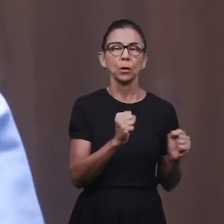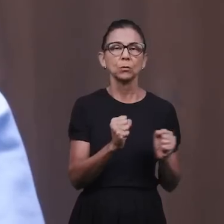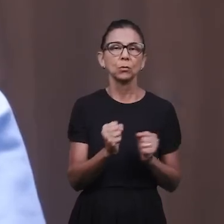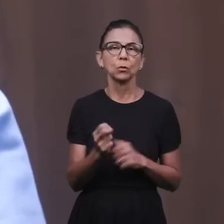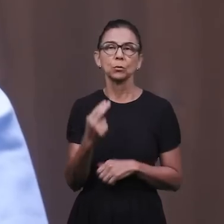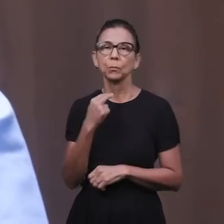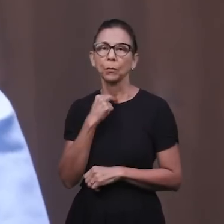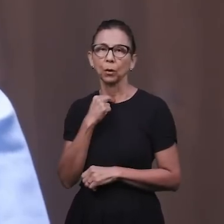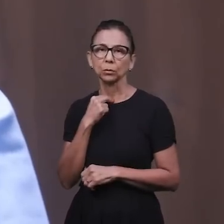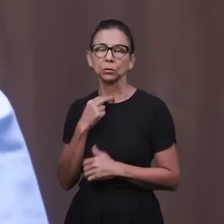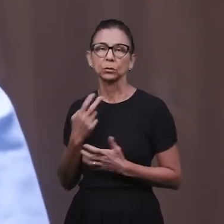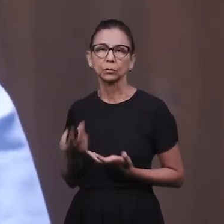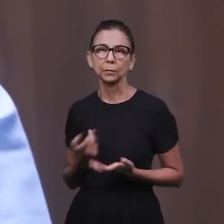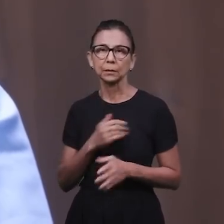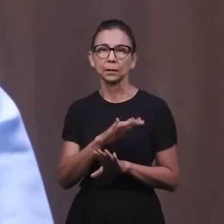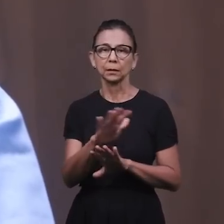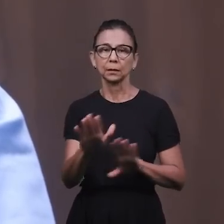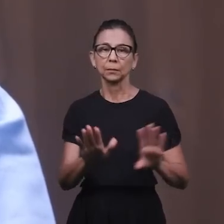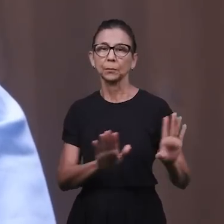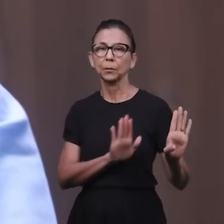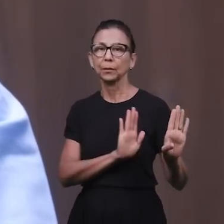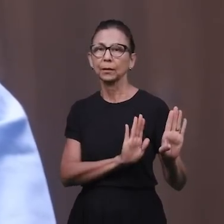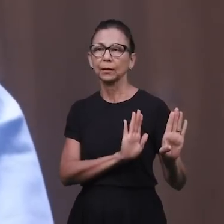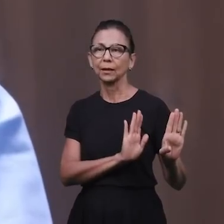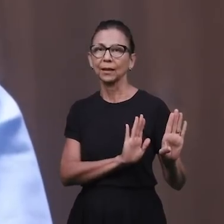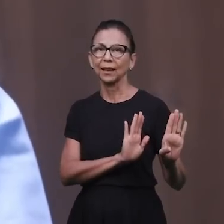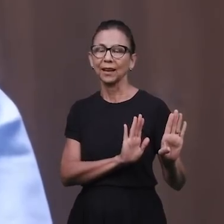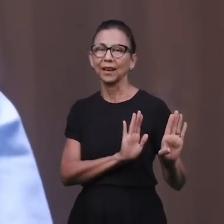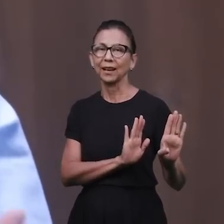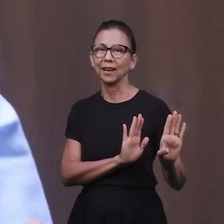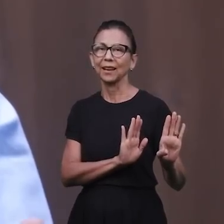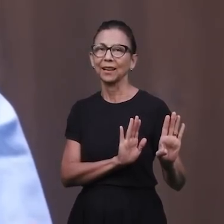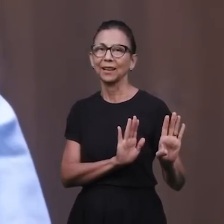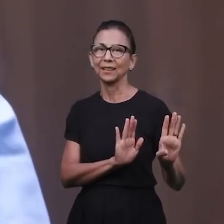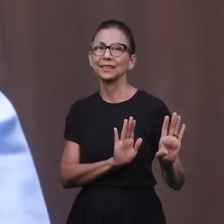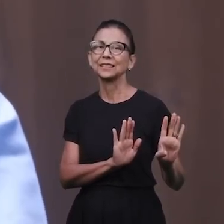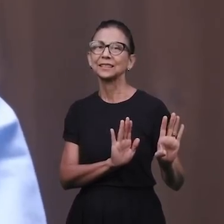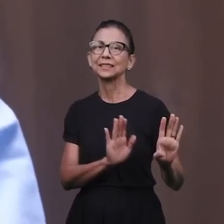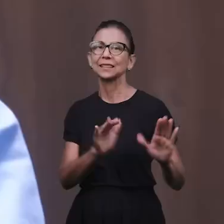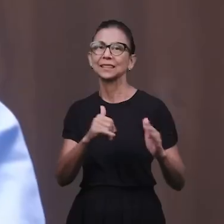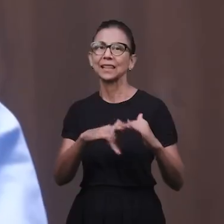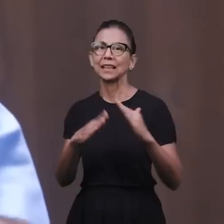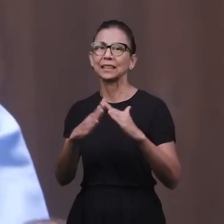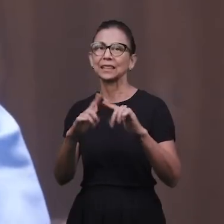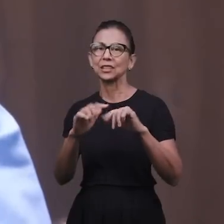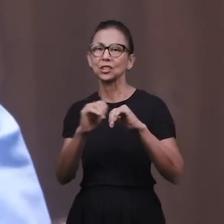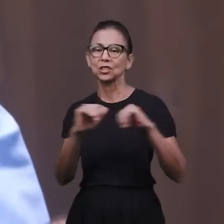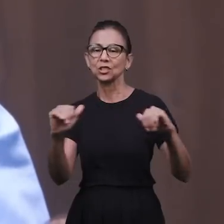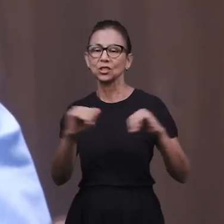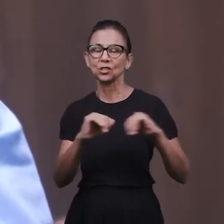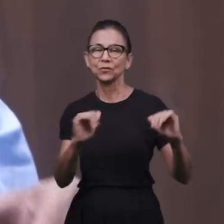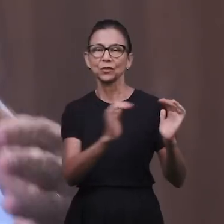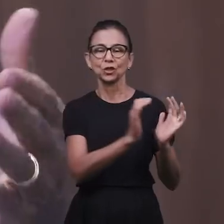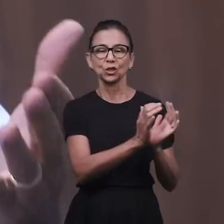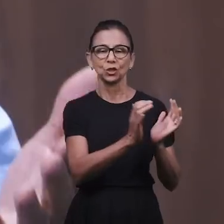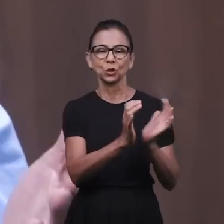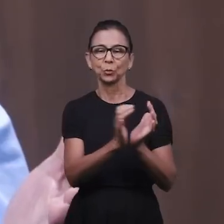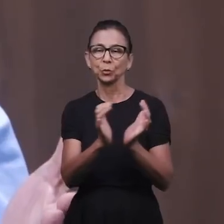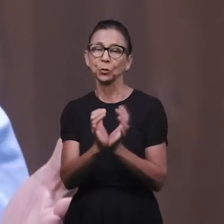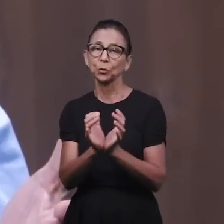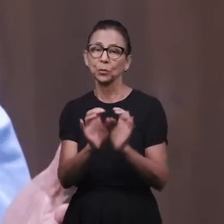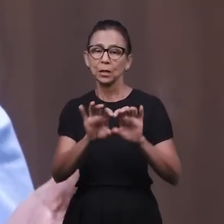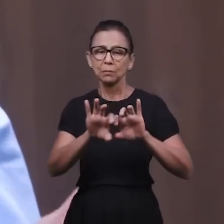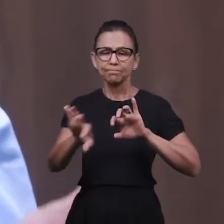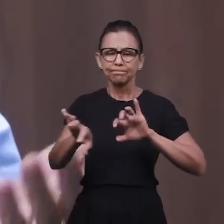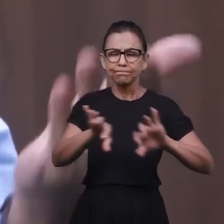igreja se dividia, discutindo se convinha ou se não convinha, o Espírito Santo sai. Então, voltando à